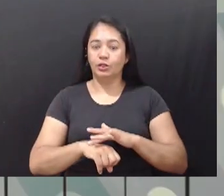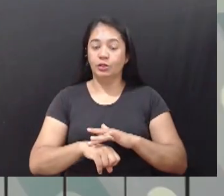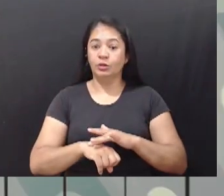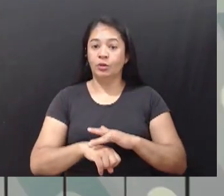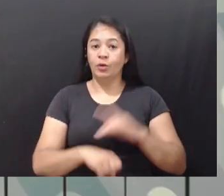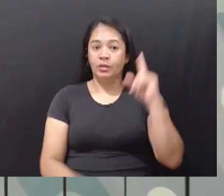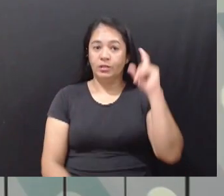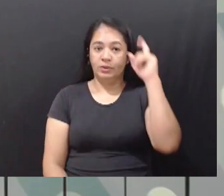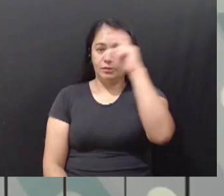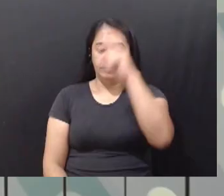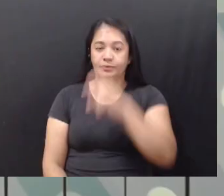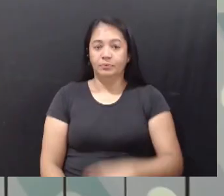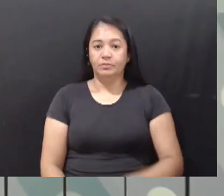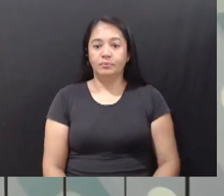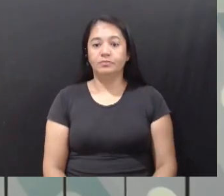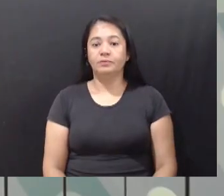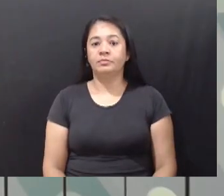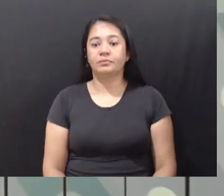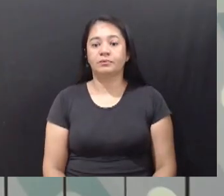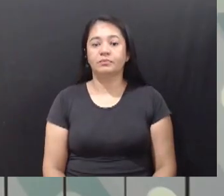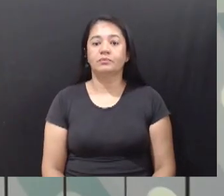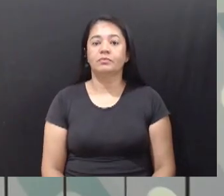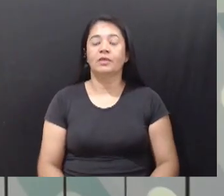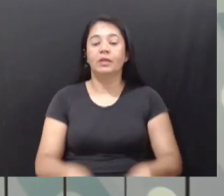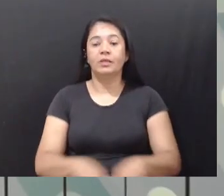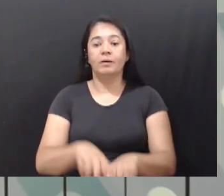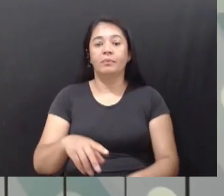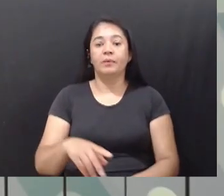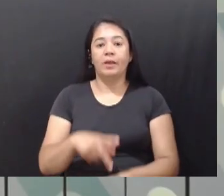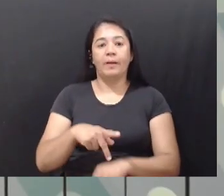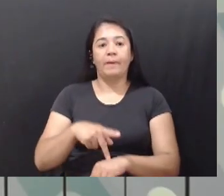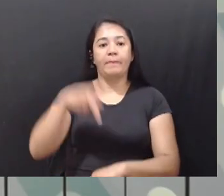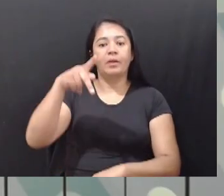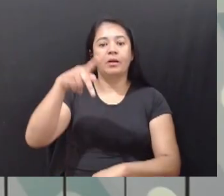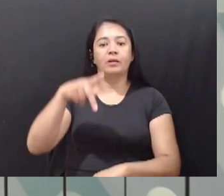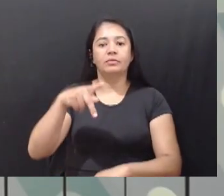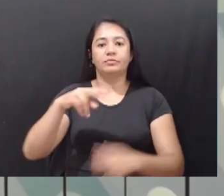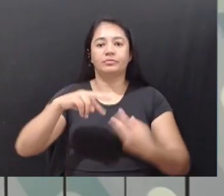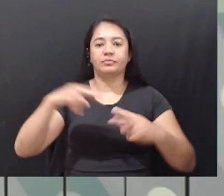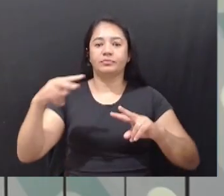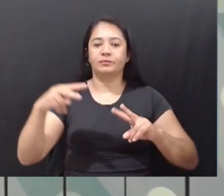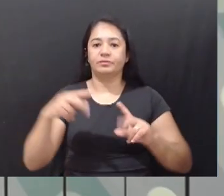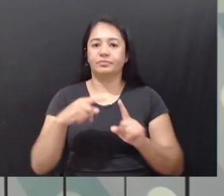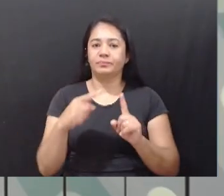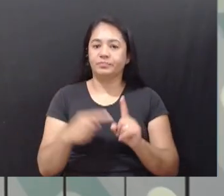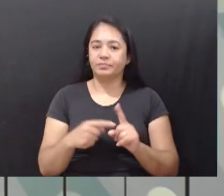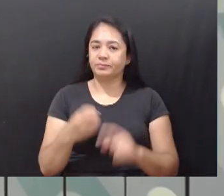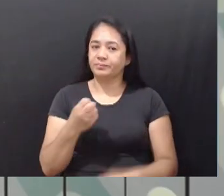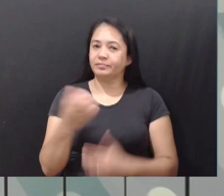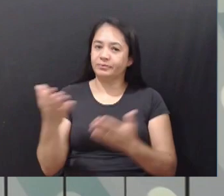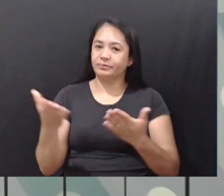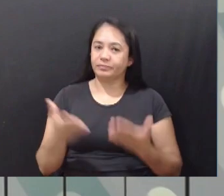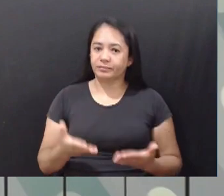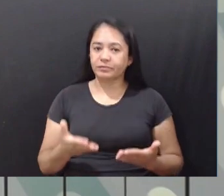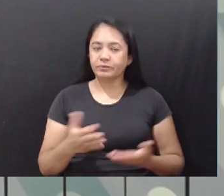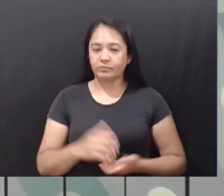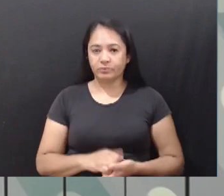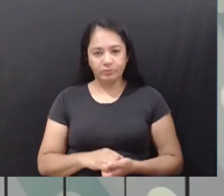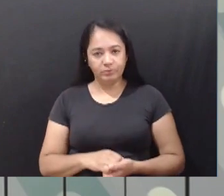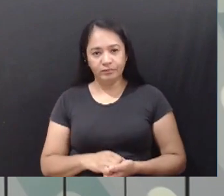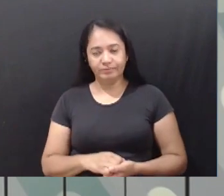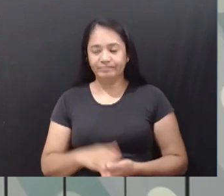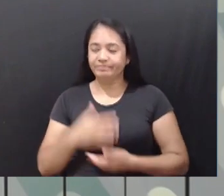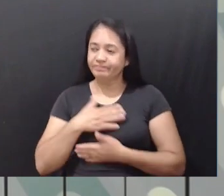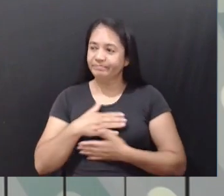geneticista, especialista em doenças raras pela Sociedade Brasileira de Genética Médica e PhD em